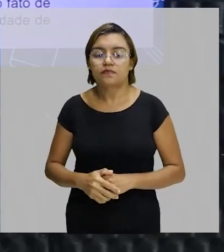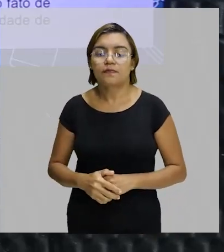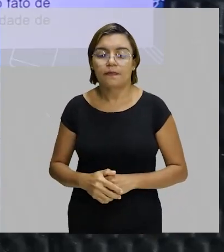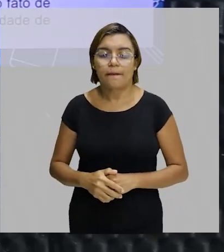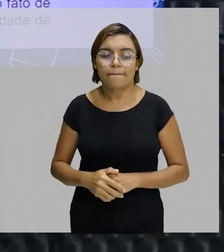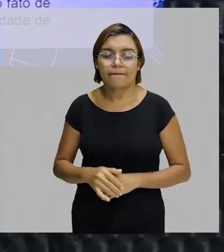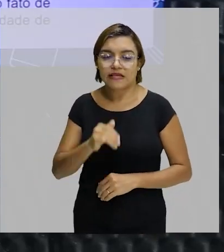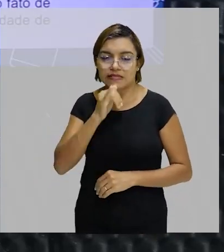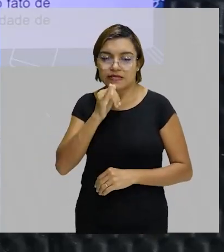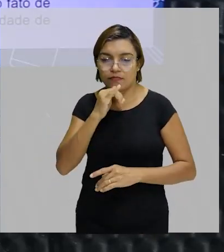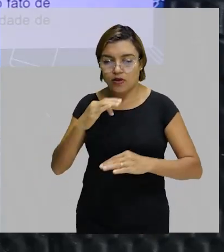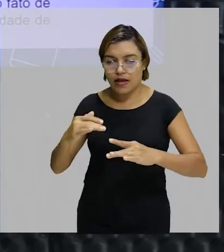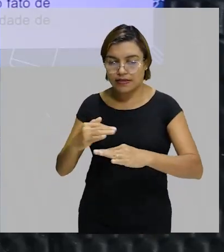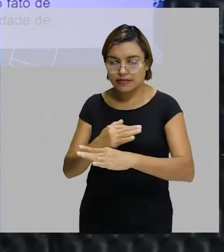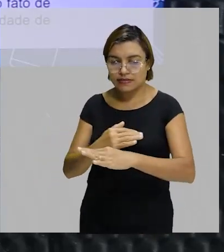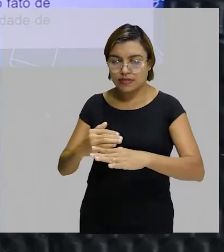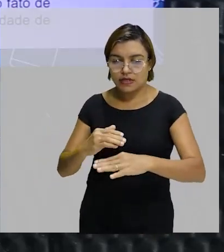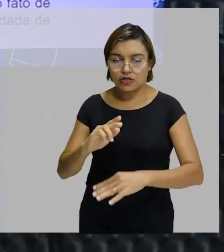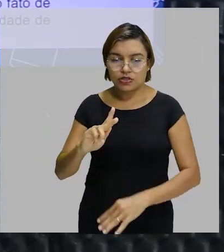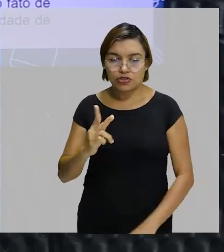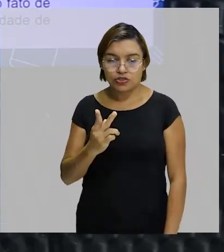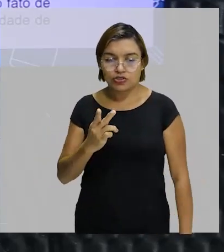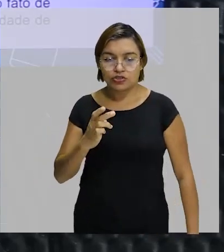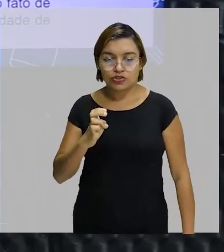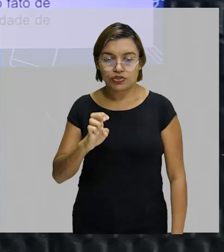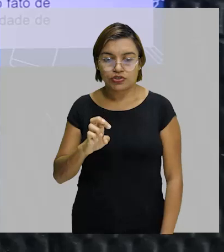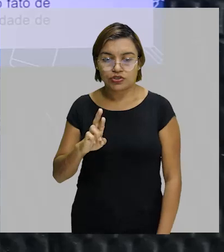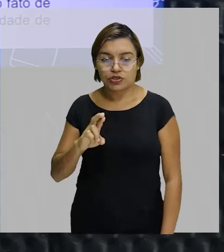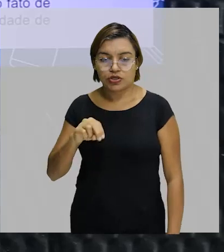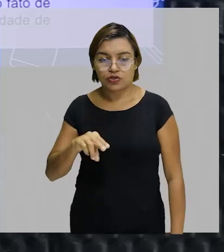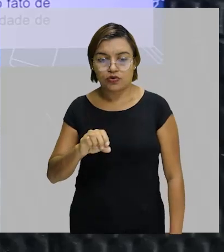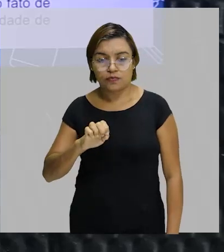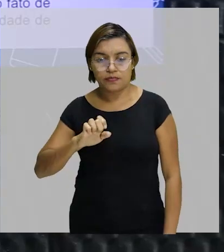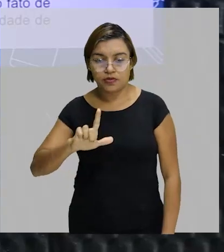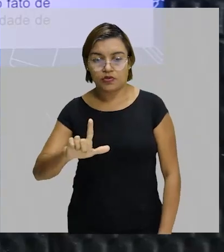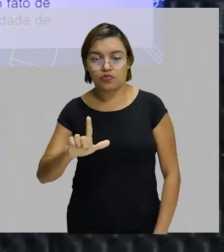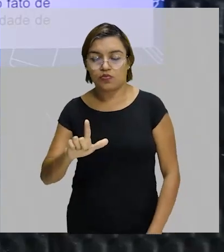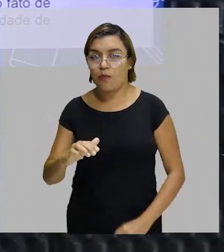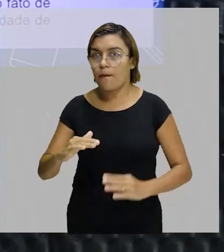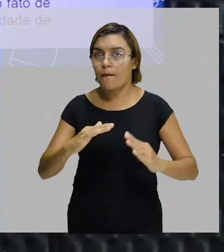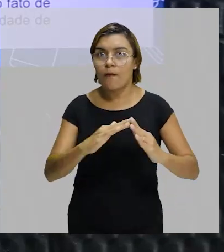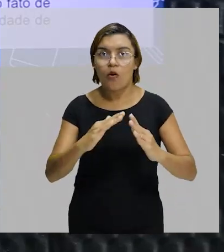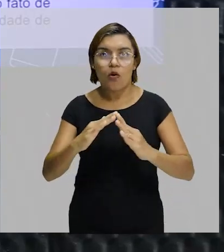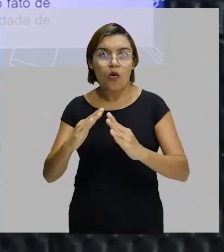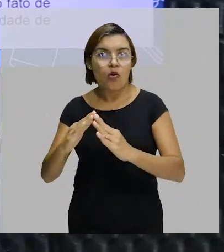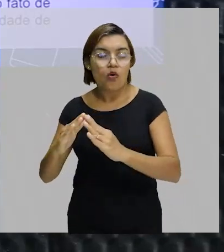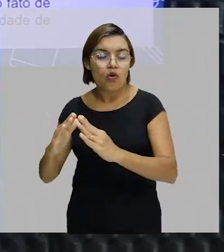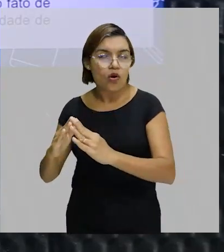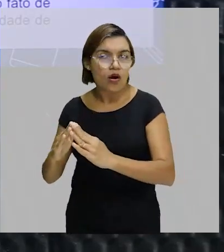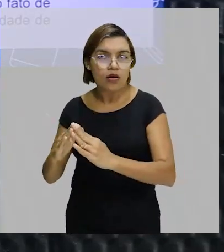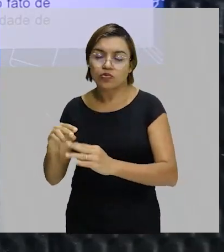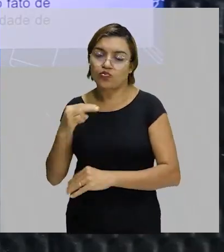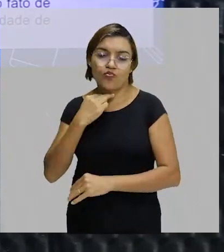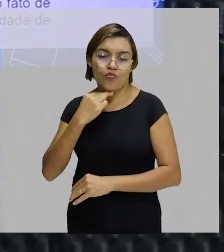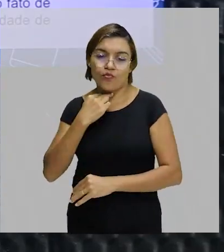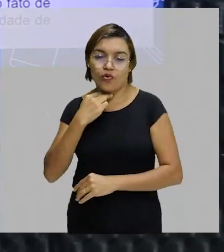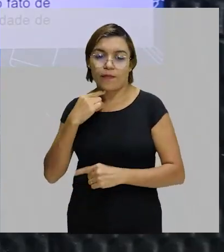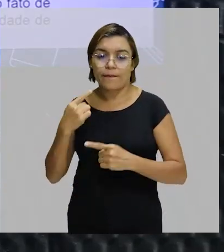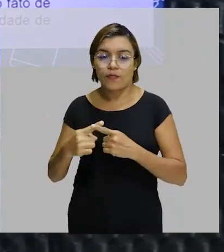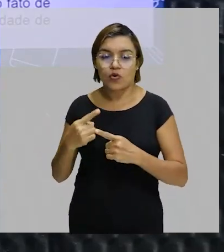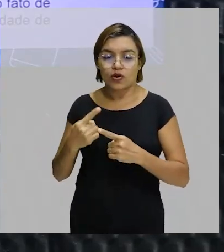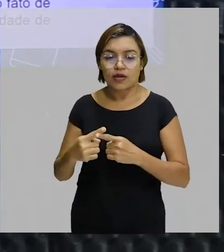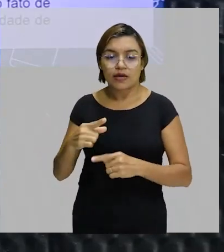de Chernobyl não pode ser repovoada pelo fato de os isótopos radioativos presentes no